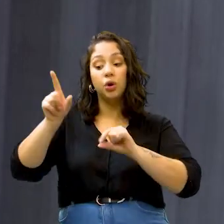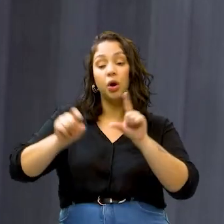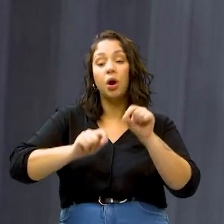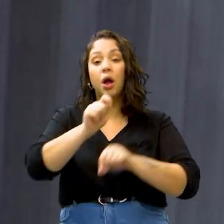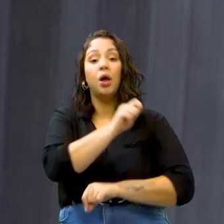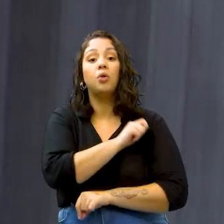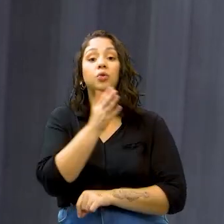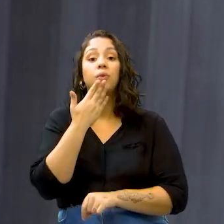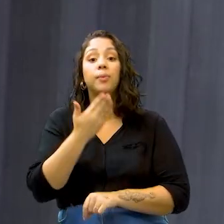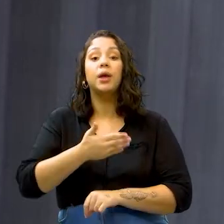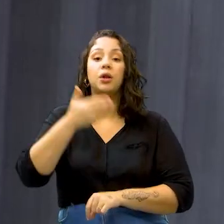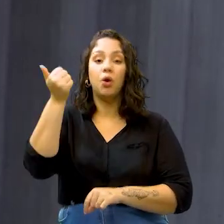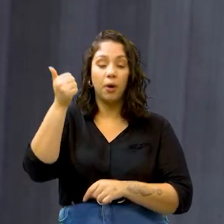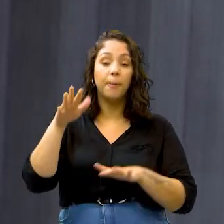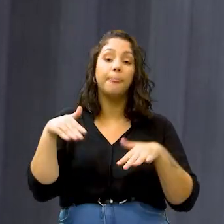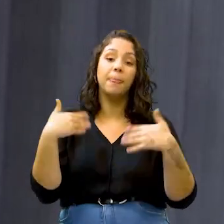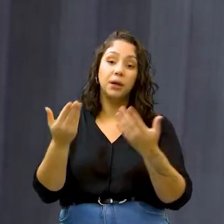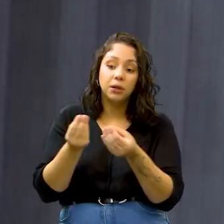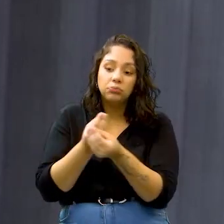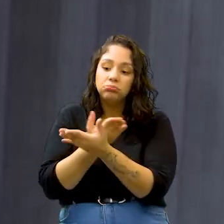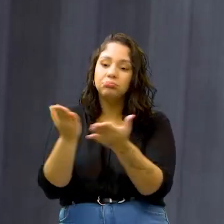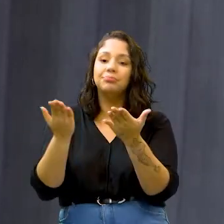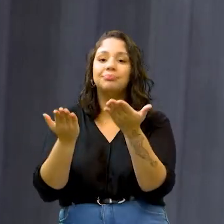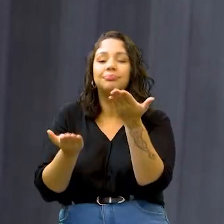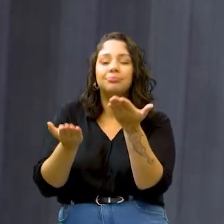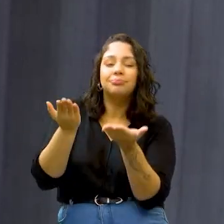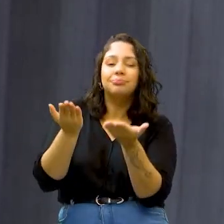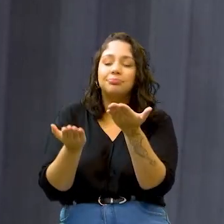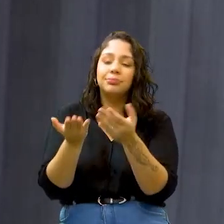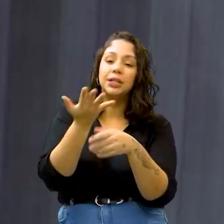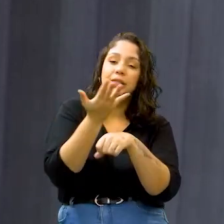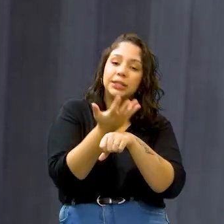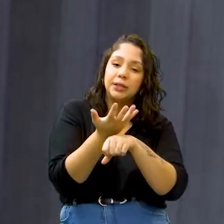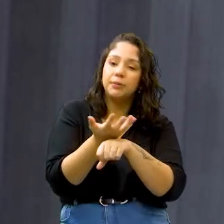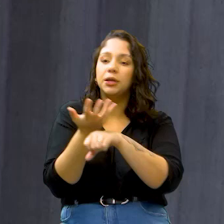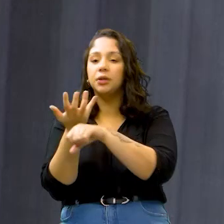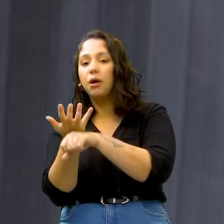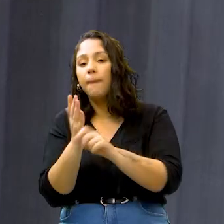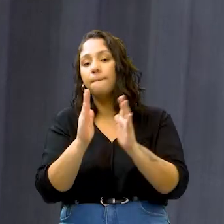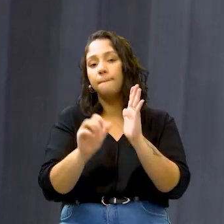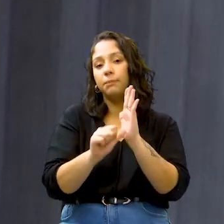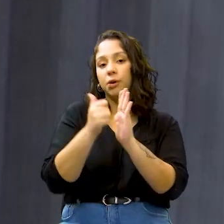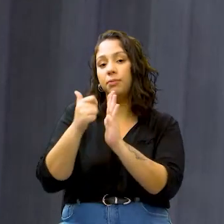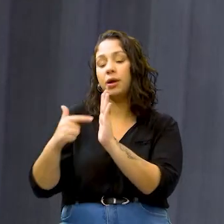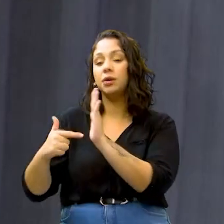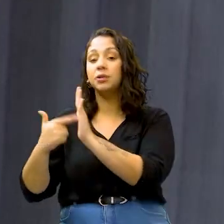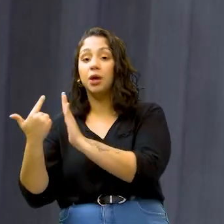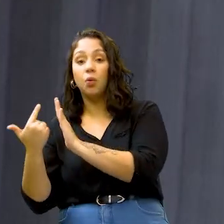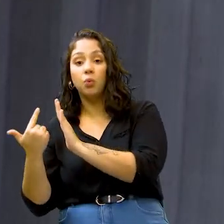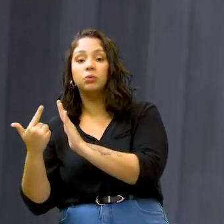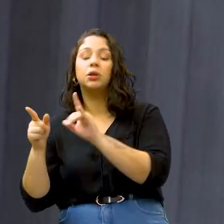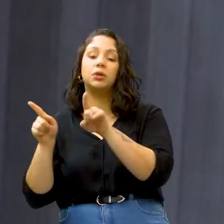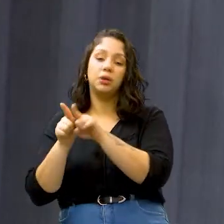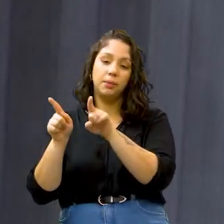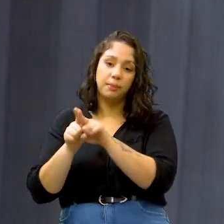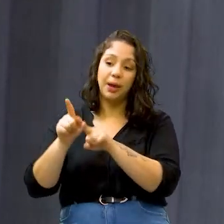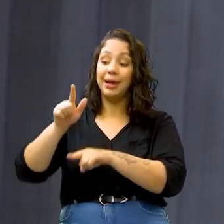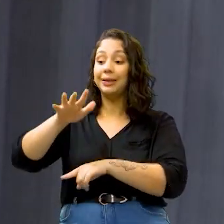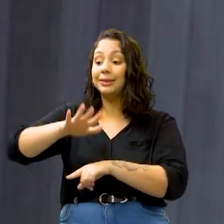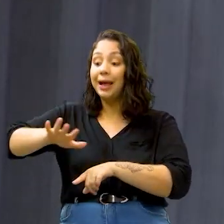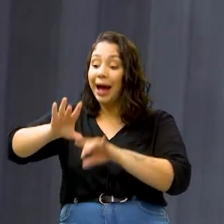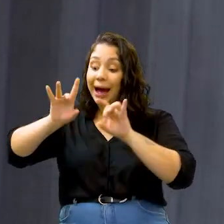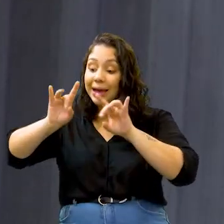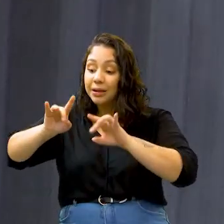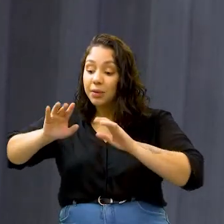que nós continuemos a selecionar os melhores estudantes então ao permitir o equilíbrio das disciplinas na primeira fase e ao permitir o